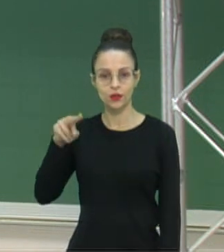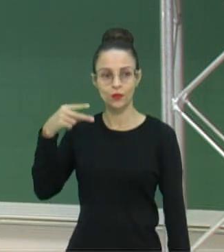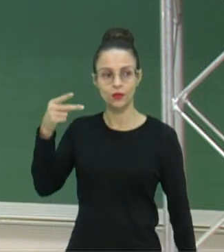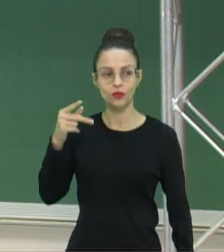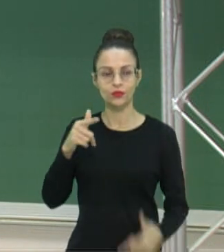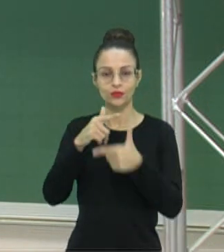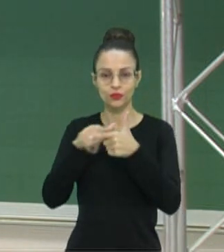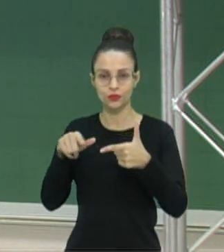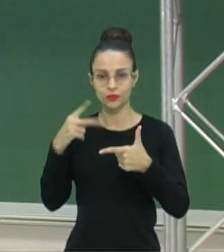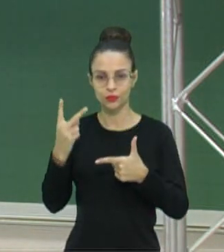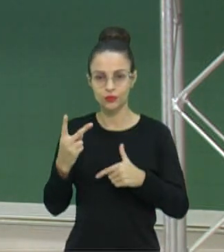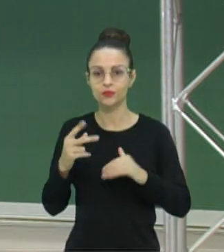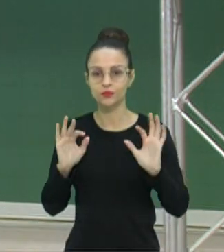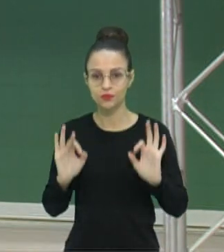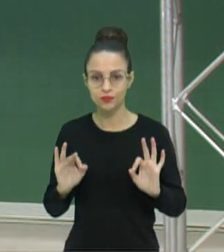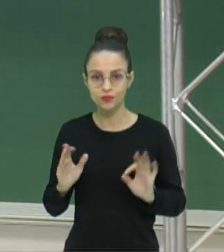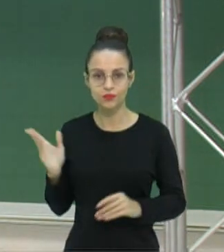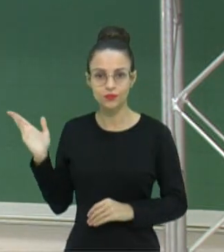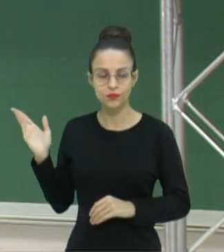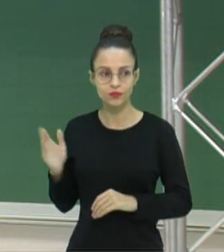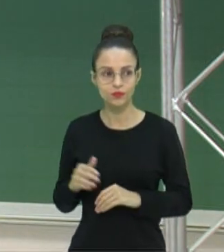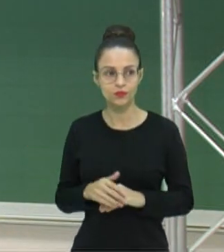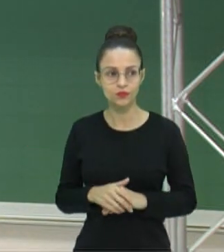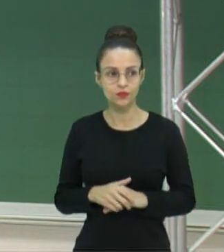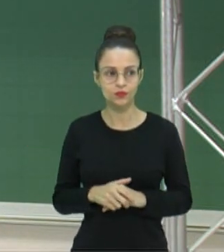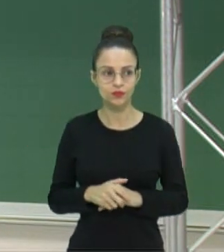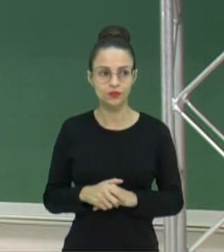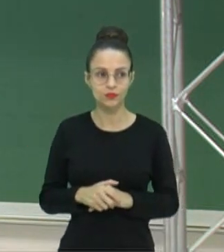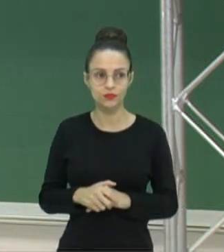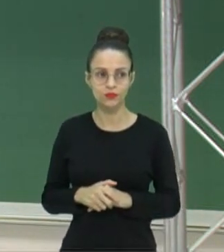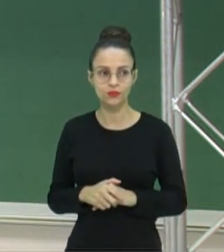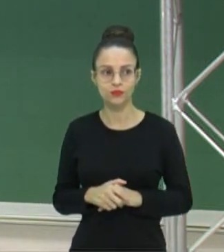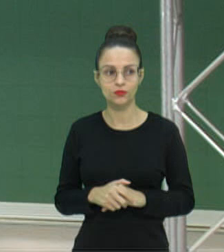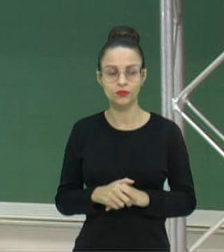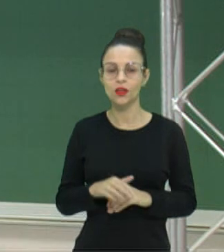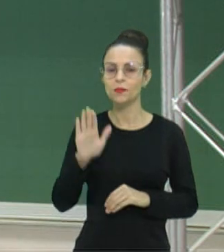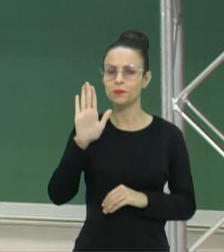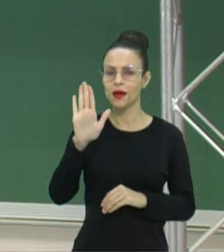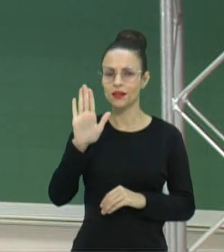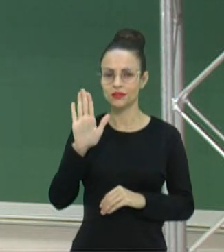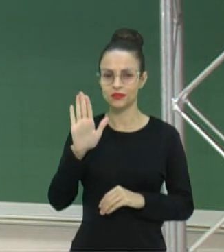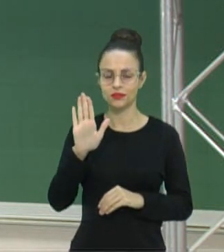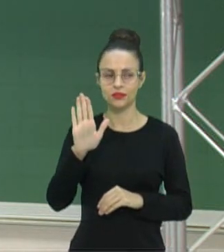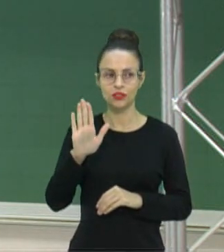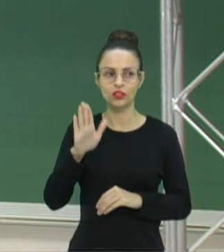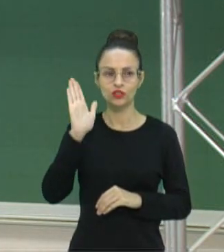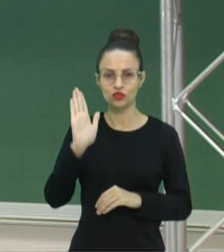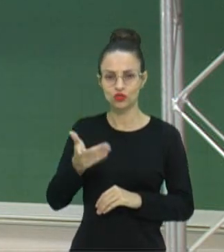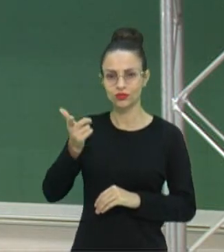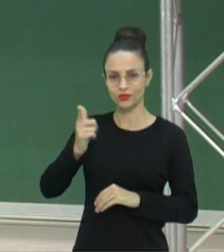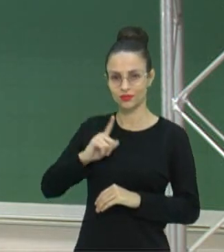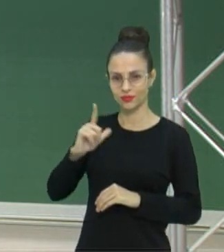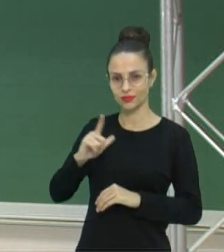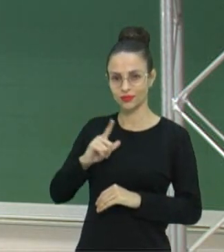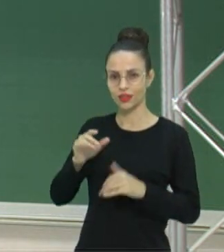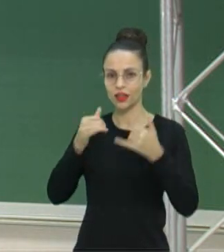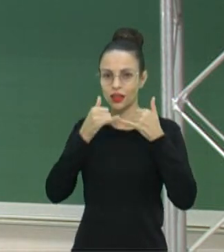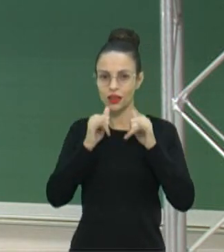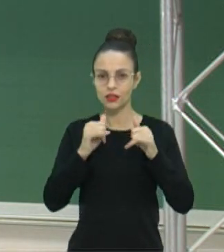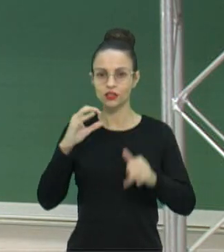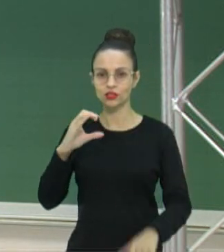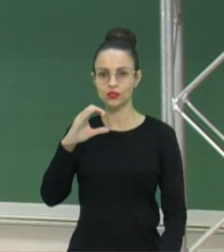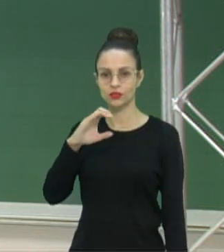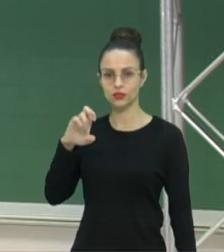Certo? Que seria a energia cinética envolvida. Ok? Mas como eu já tenho a energia cinética de todo o trabalho